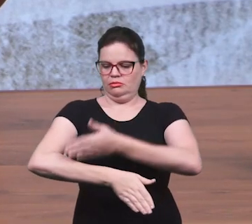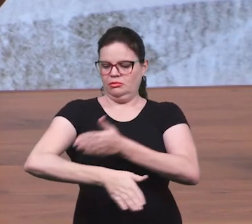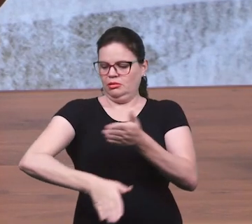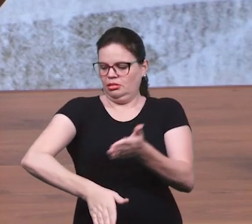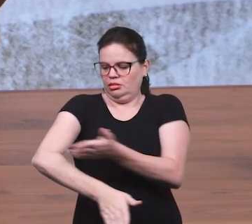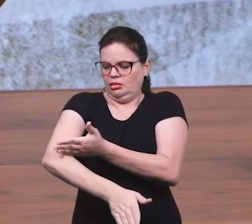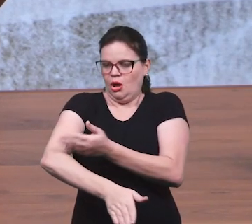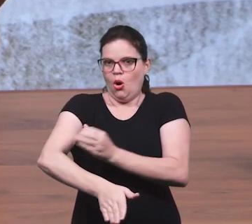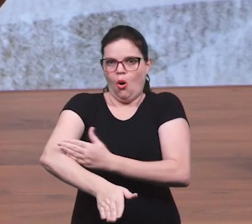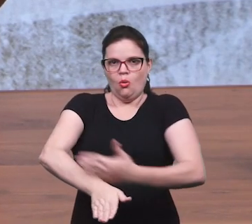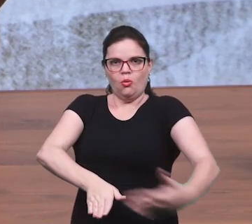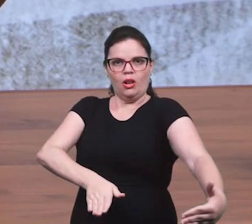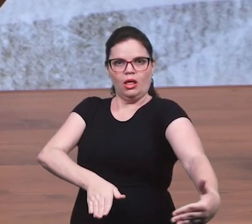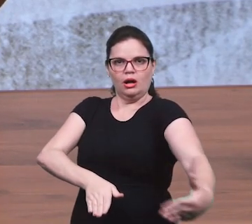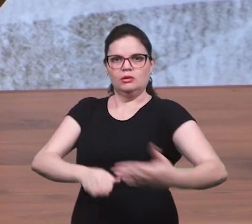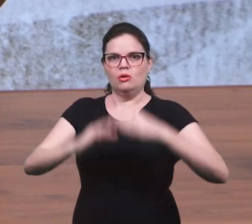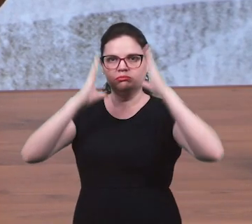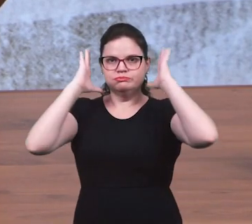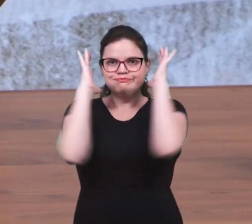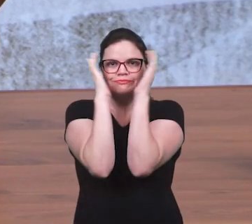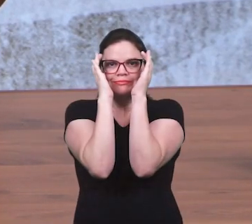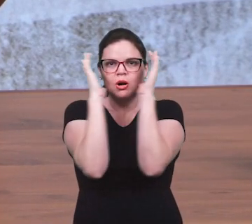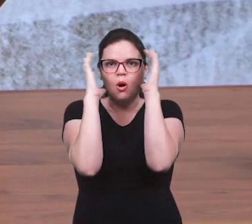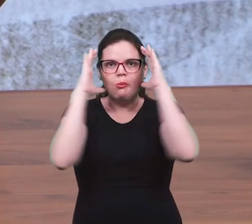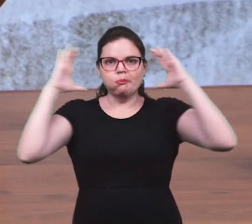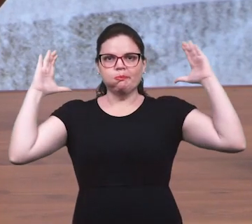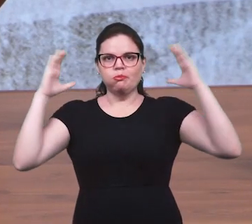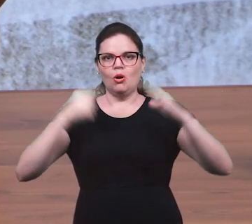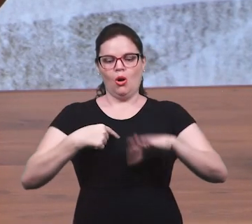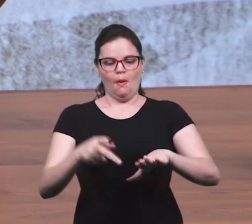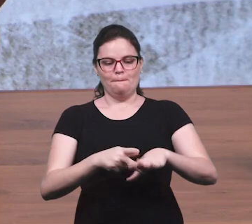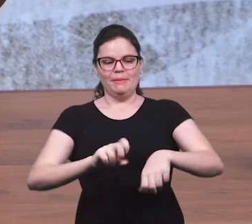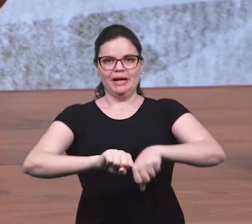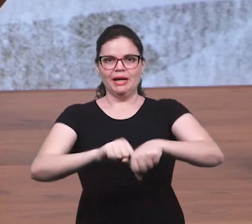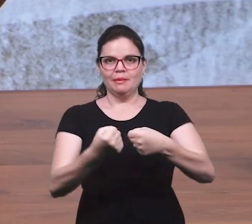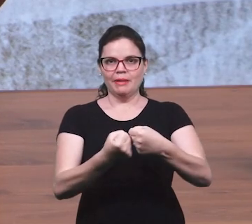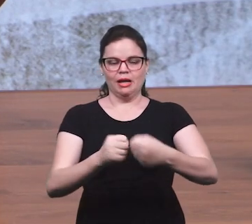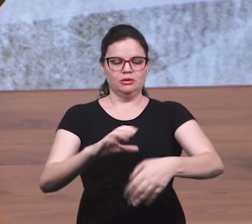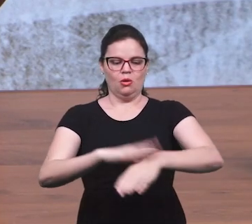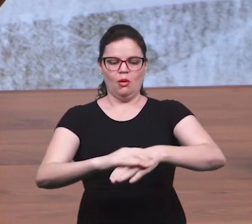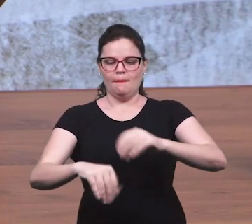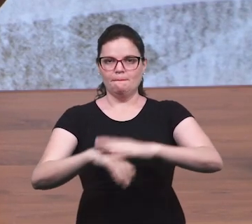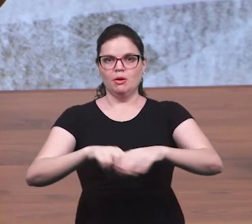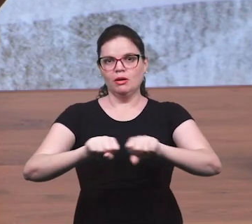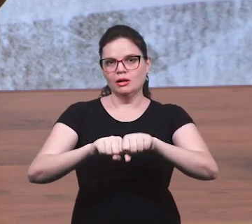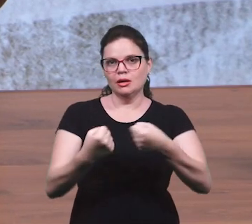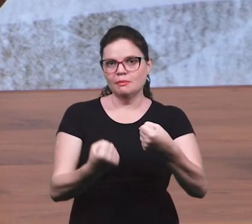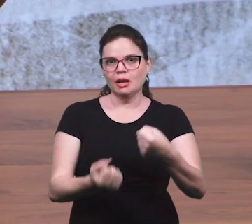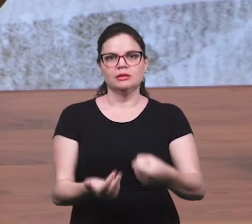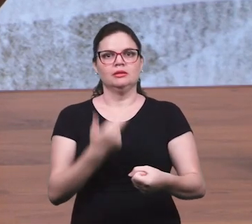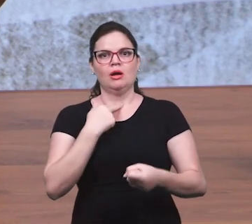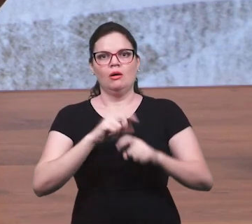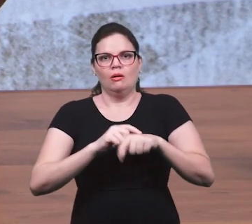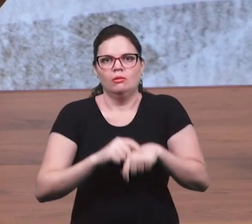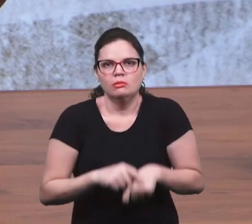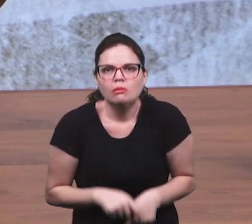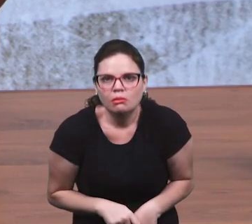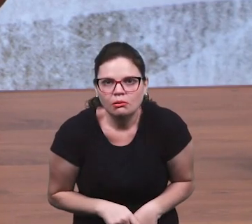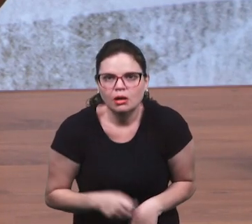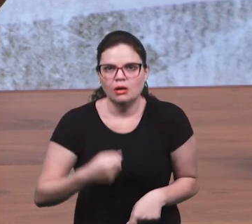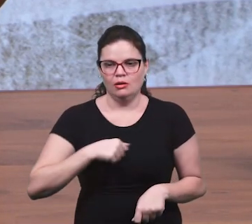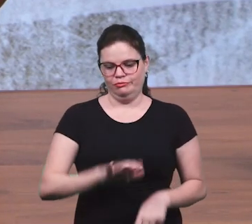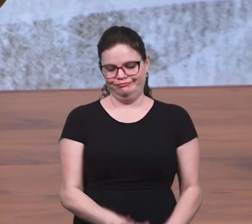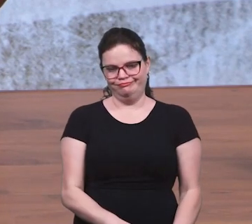demasiadamente compridos, ou homem que tiver o pé quebrado, ou quebrada a mão, ou corcovado ou